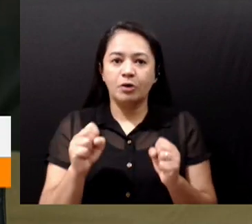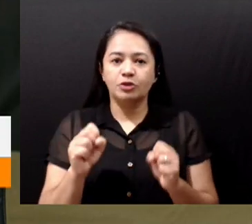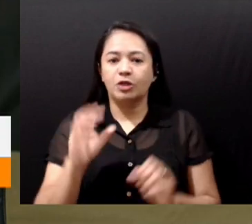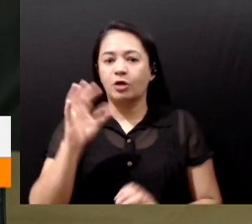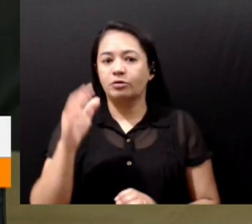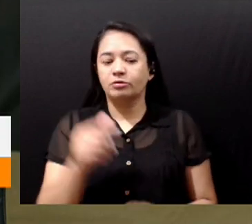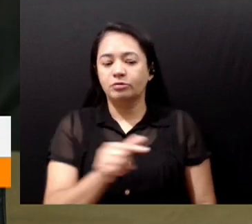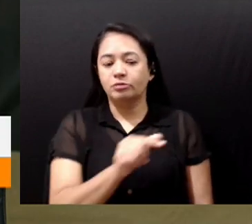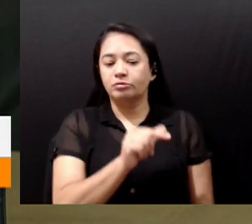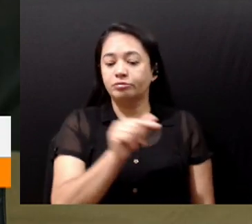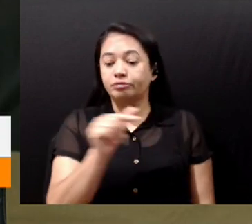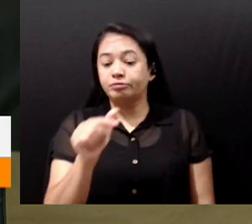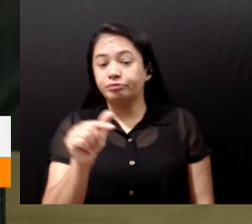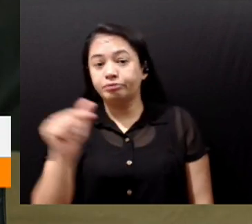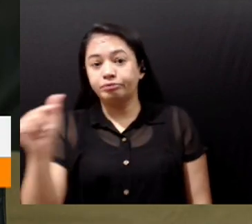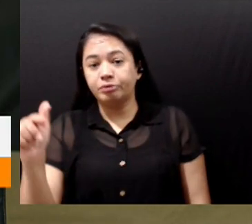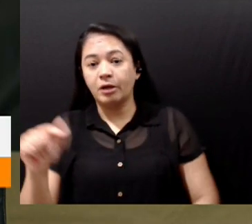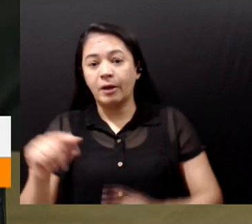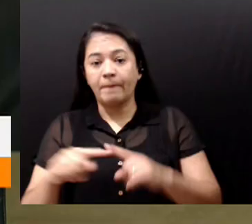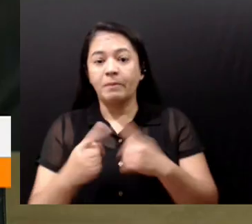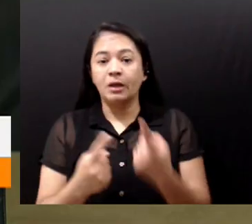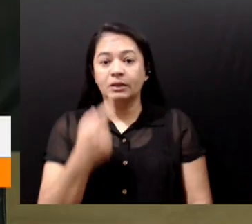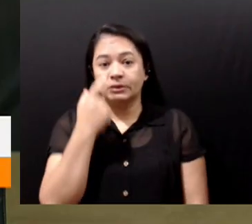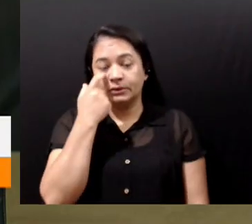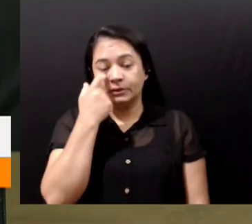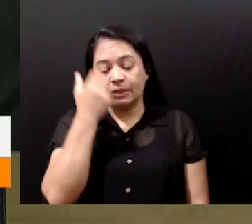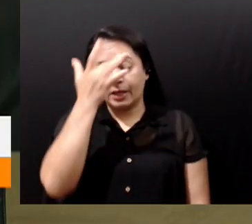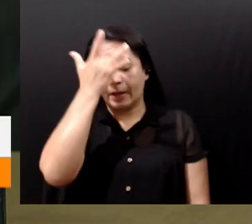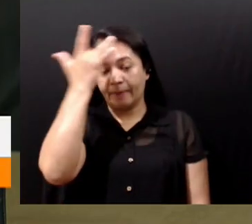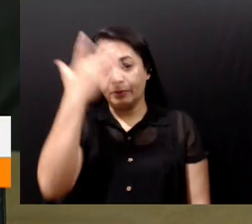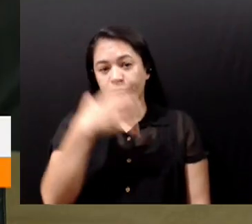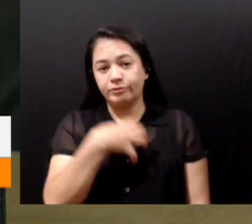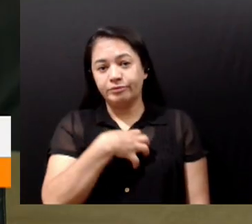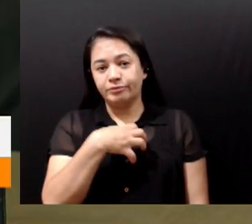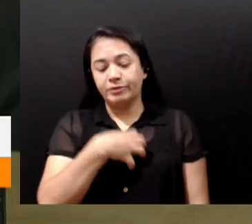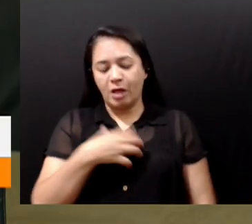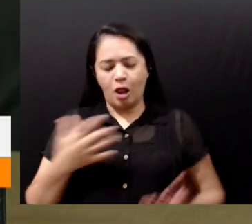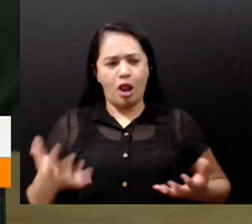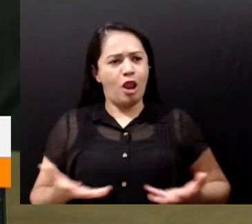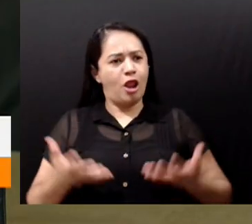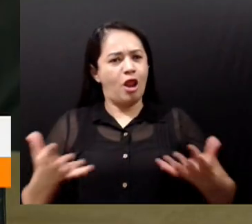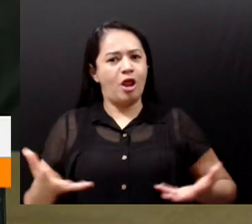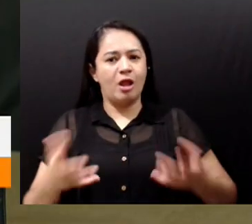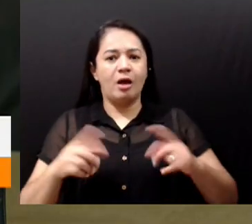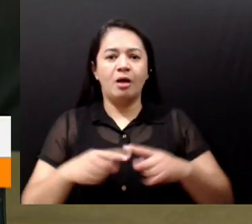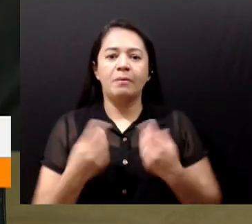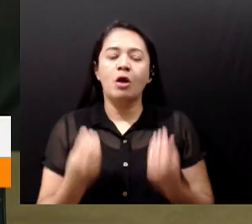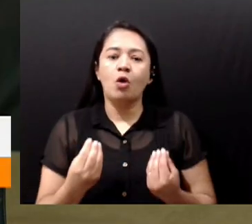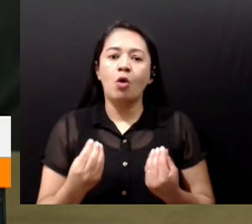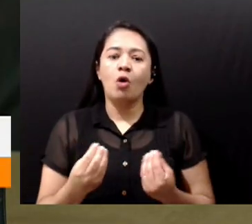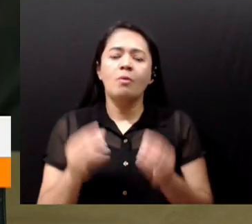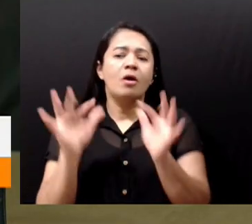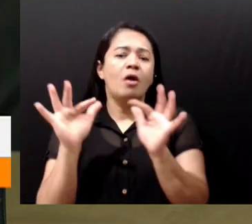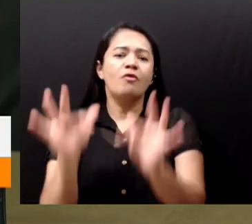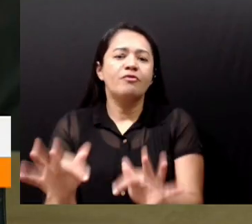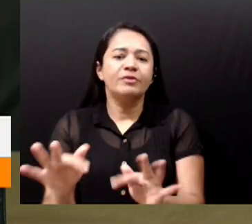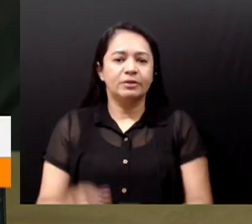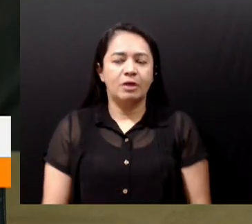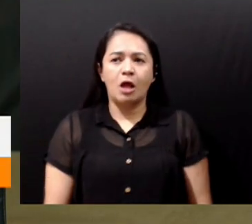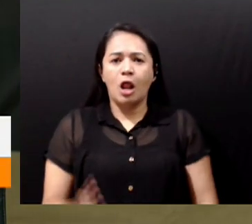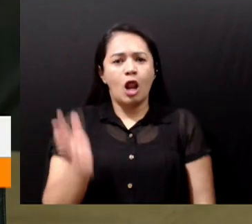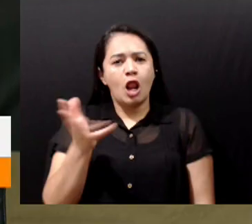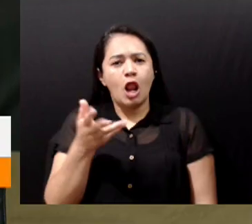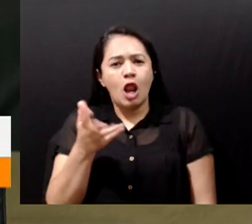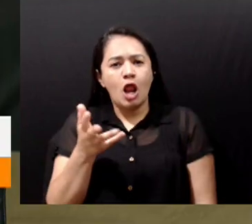semanas. E aí a pessoa se sente muito motivada. Agora, como é que é o fim dessa dieta? Essa velocidade sem